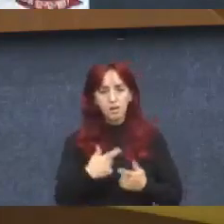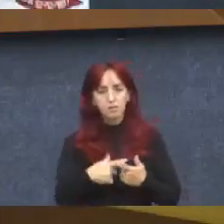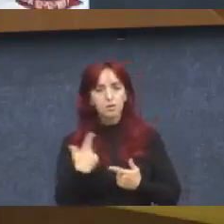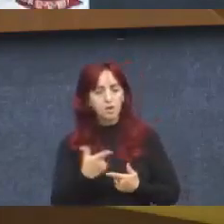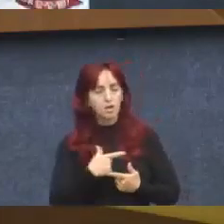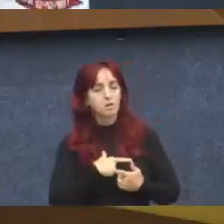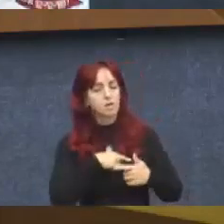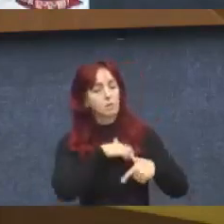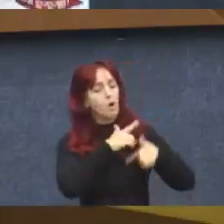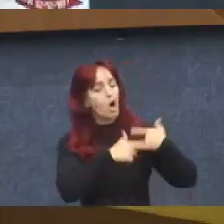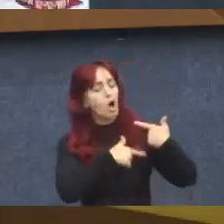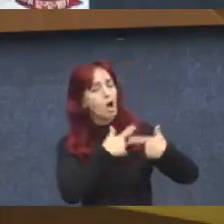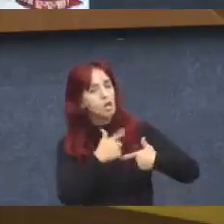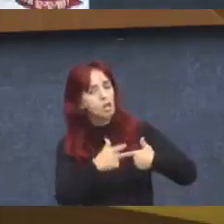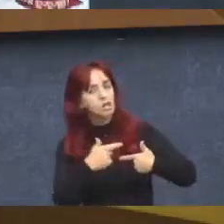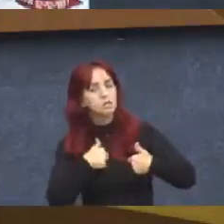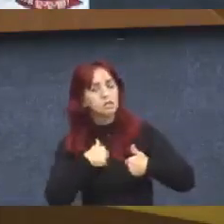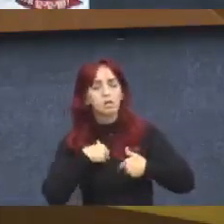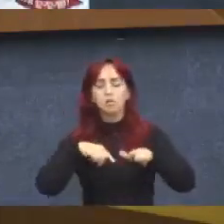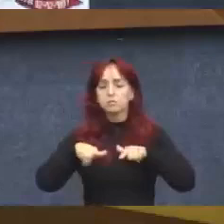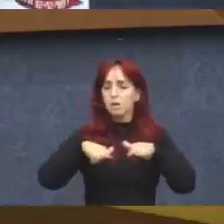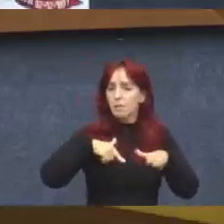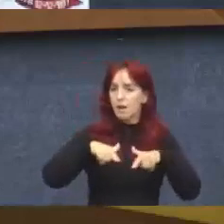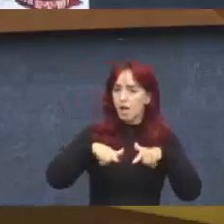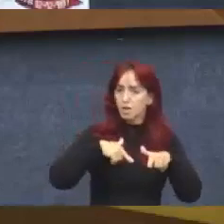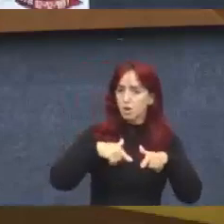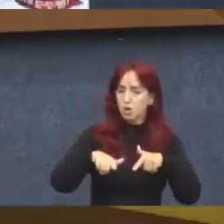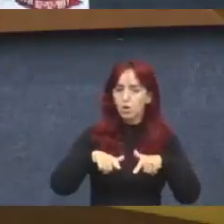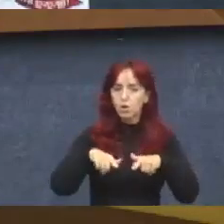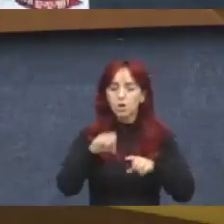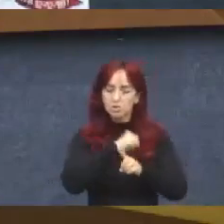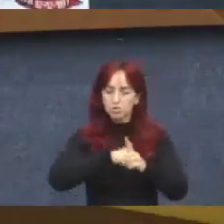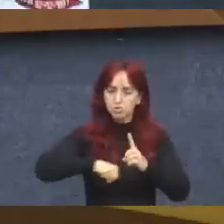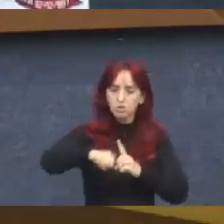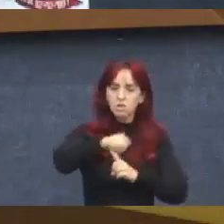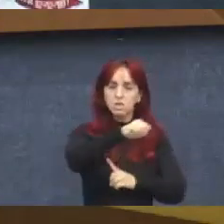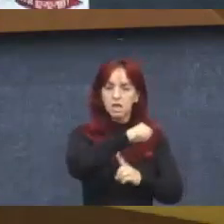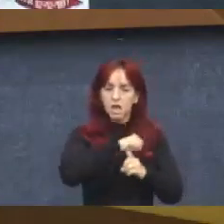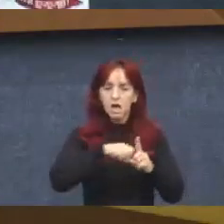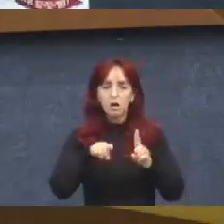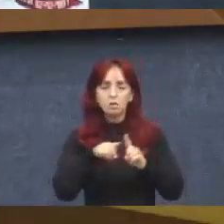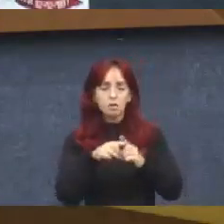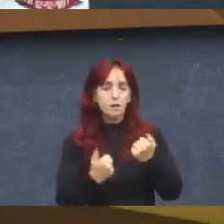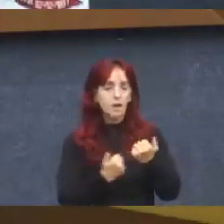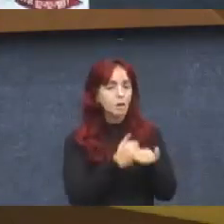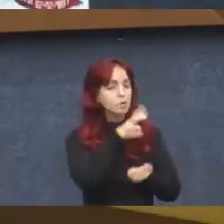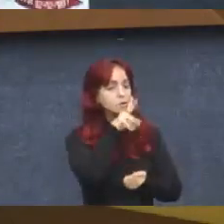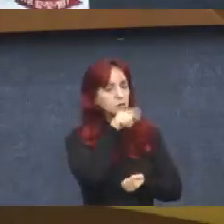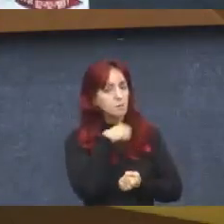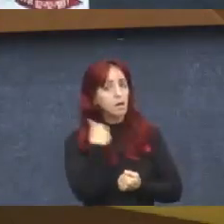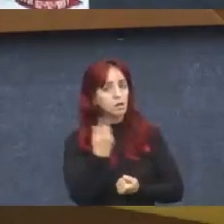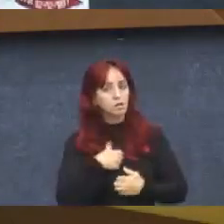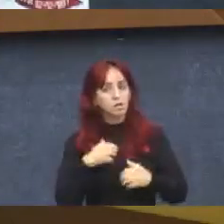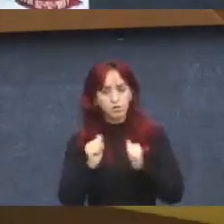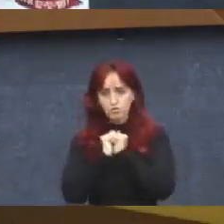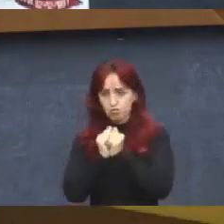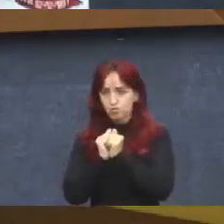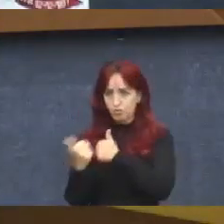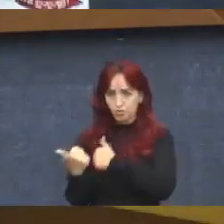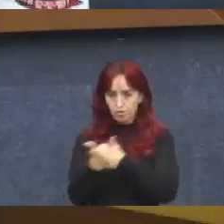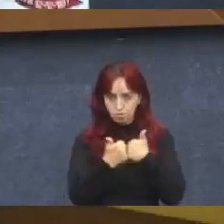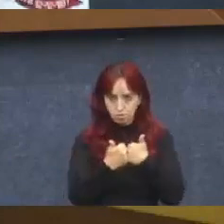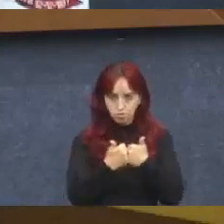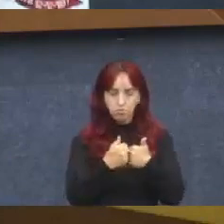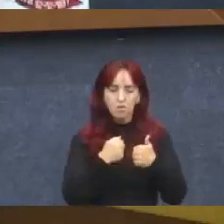origem, o trabalhismo, os trabalhadores, a questão social, a questão dos animais. Então, estamos juntos, viu, Vanderlei? As